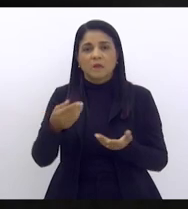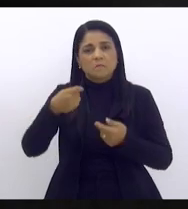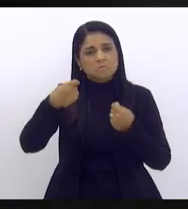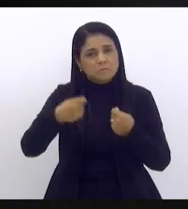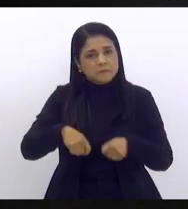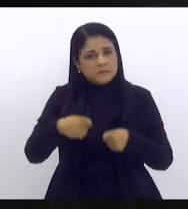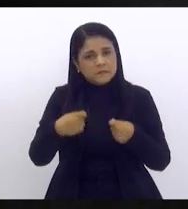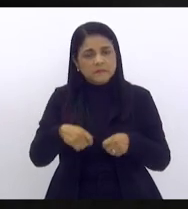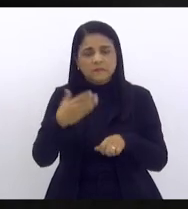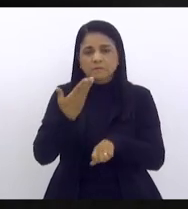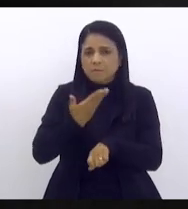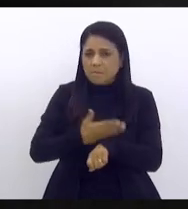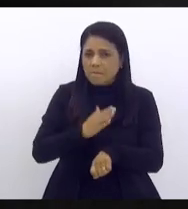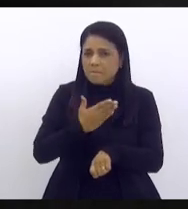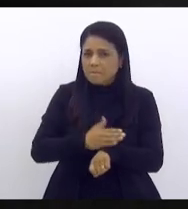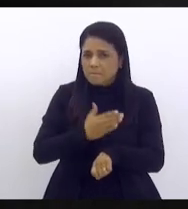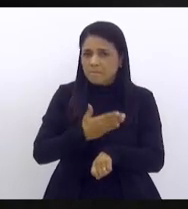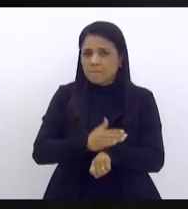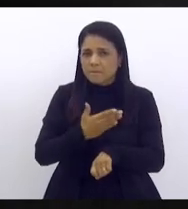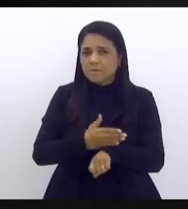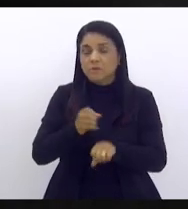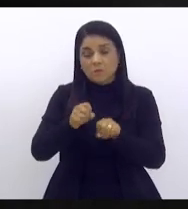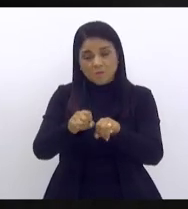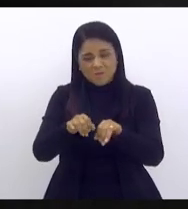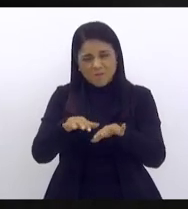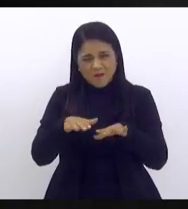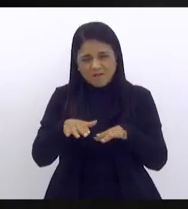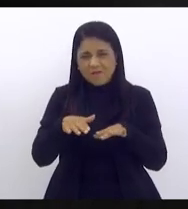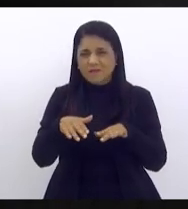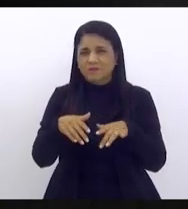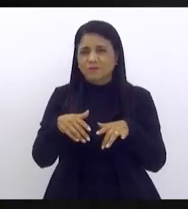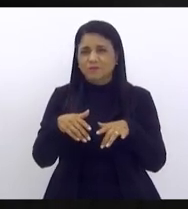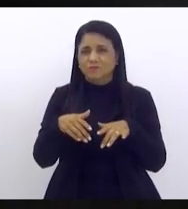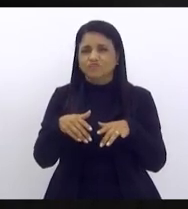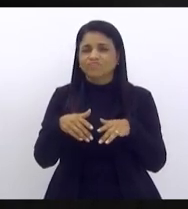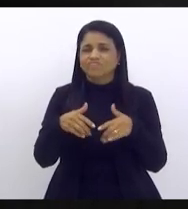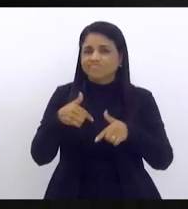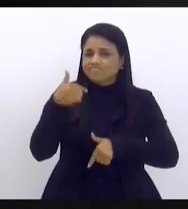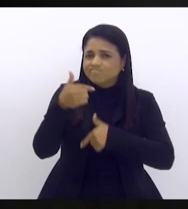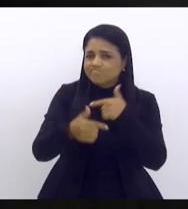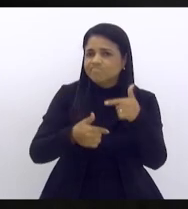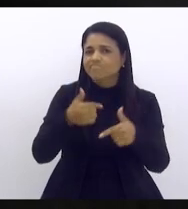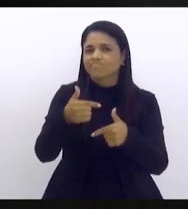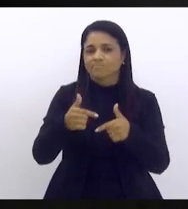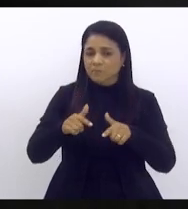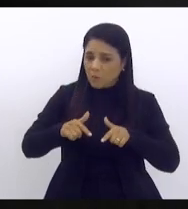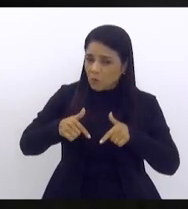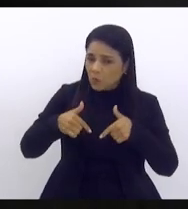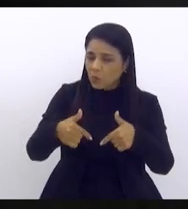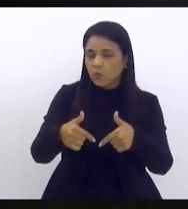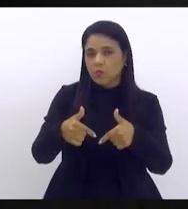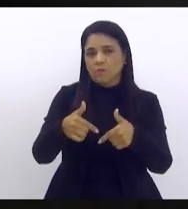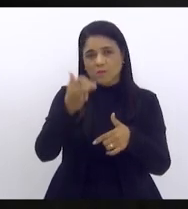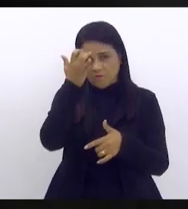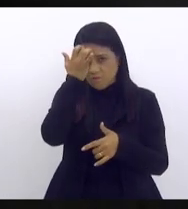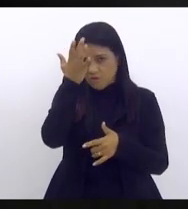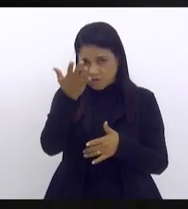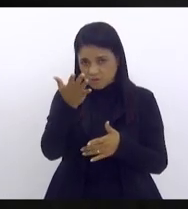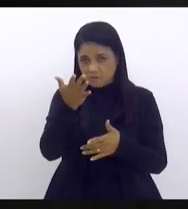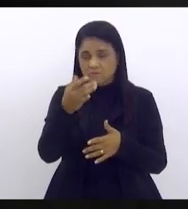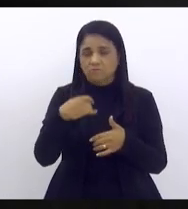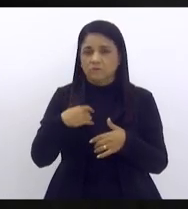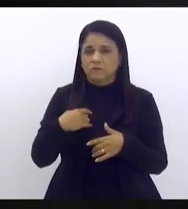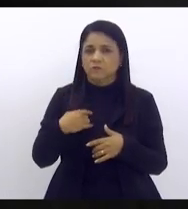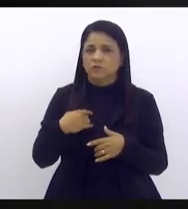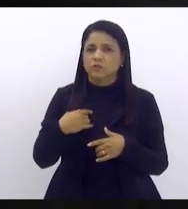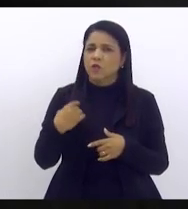precisa exercitar, e no parlamento eu acho que isso é a forma das coisas avançarem, e acho que todos nós,